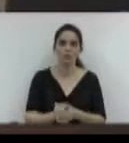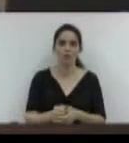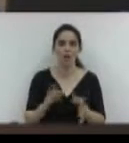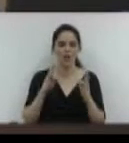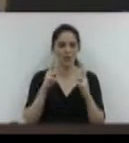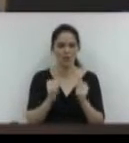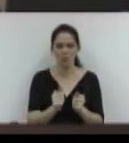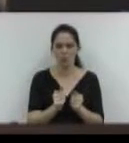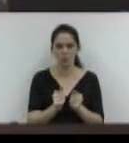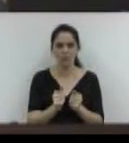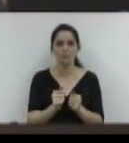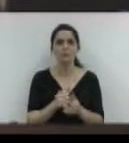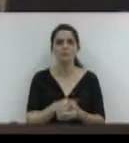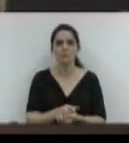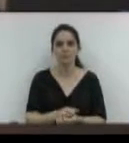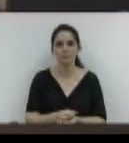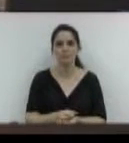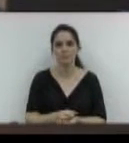Ministério Público.